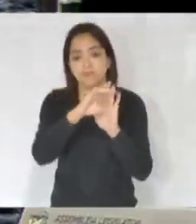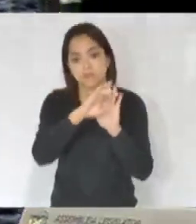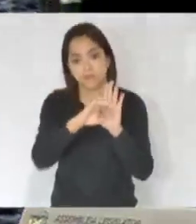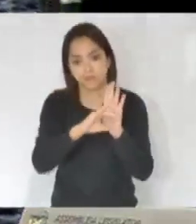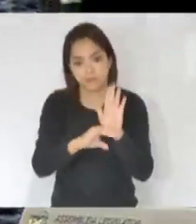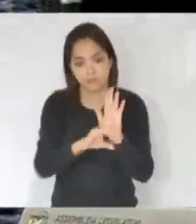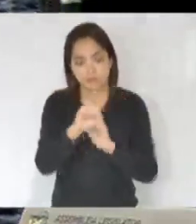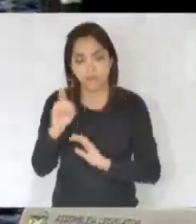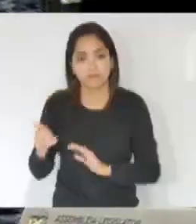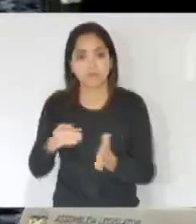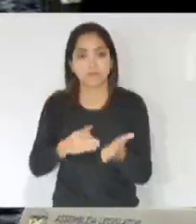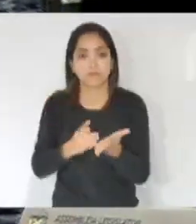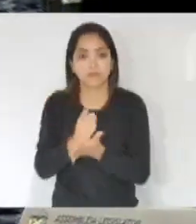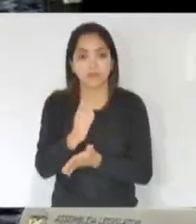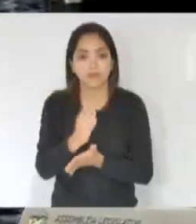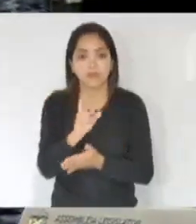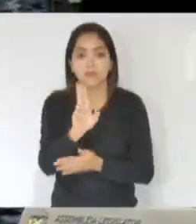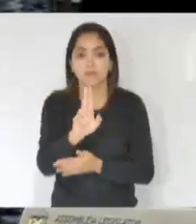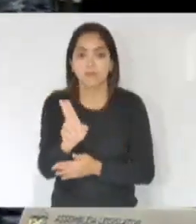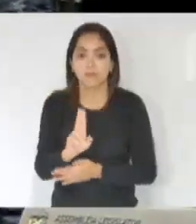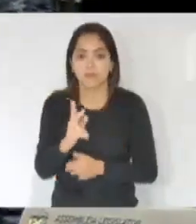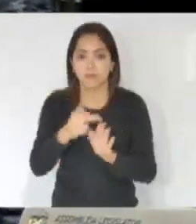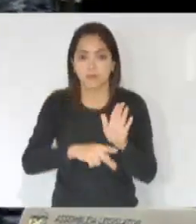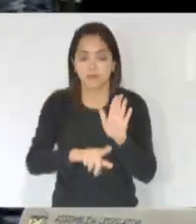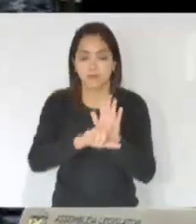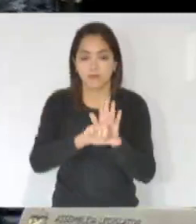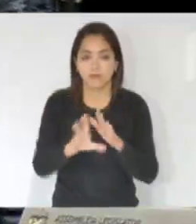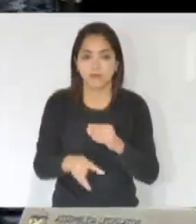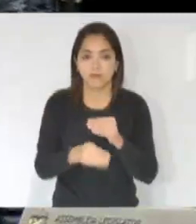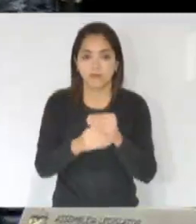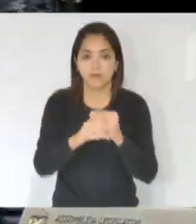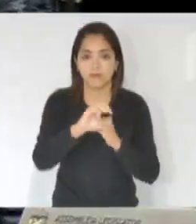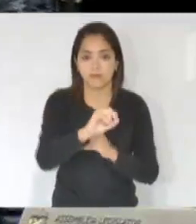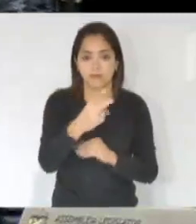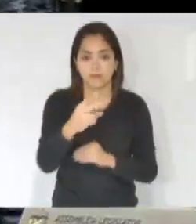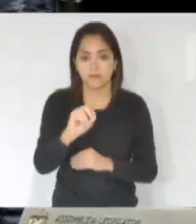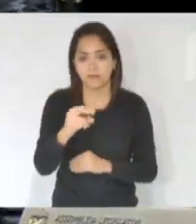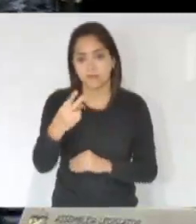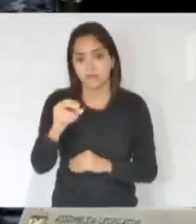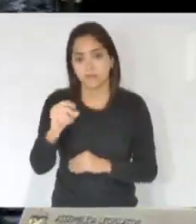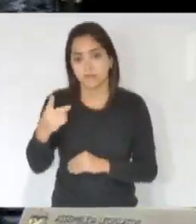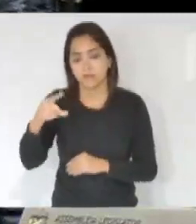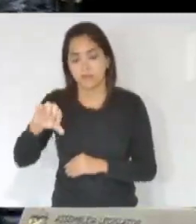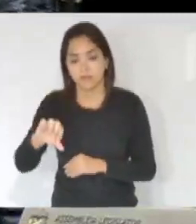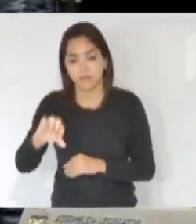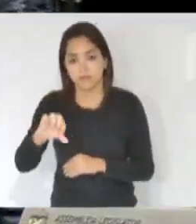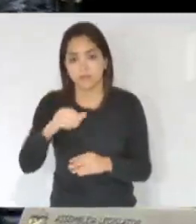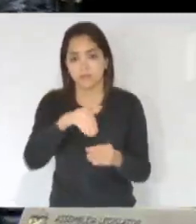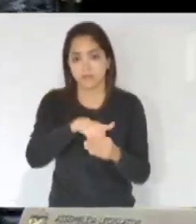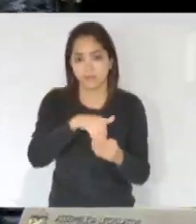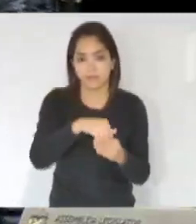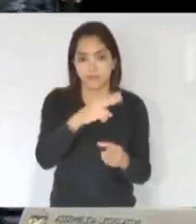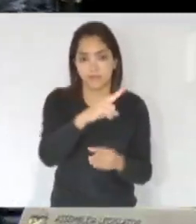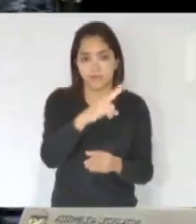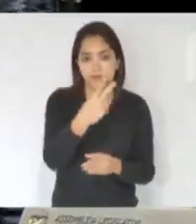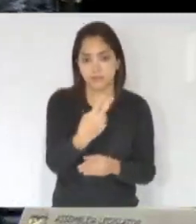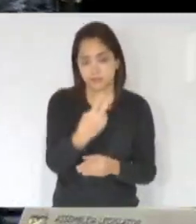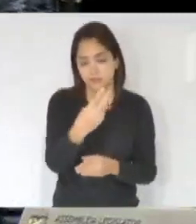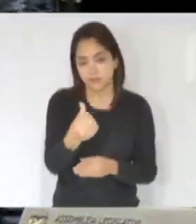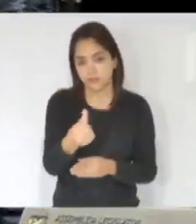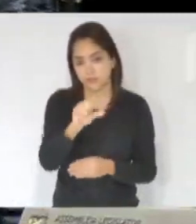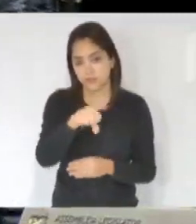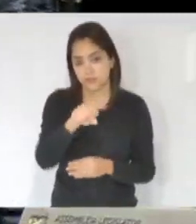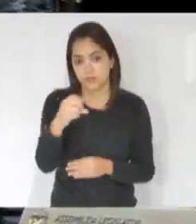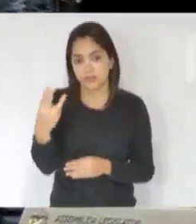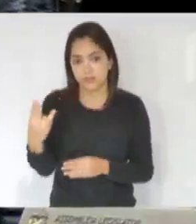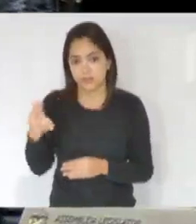Foi aprovado em segundo turno pelo processo nominal o projeto de lei complementar 020/2019 com a seguinte votação: 26 votos sim, 3 votos